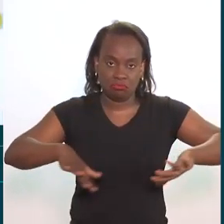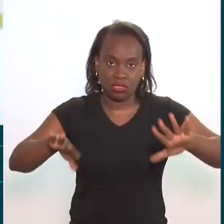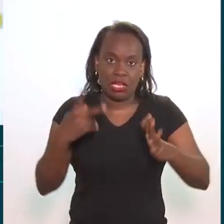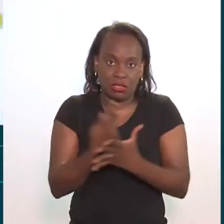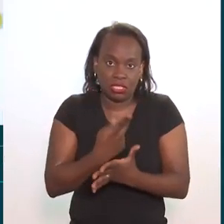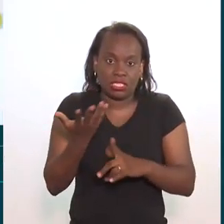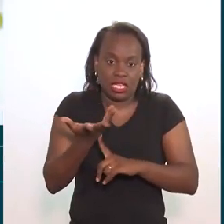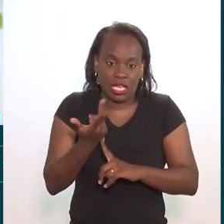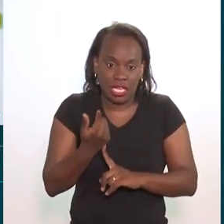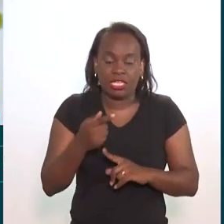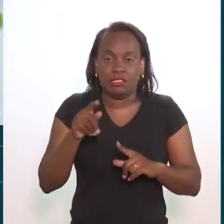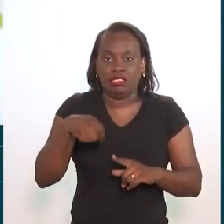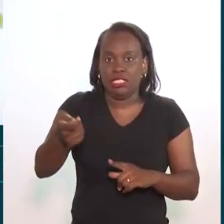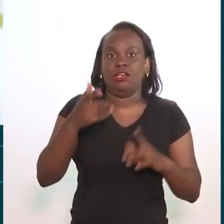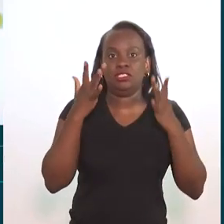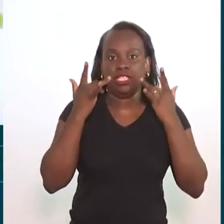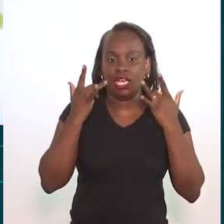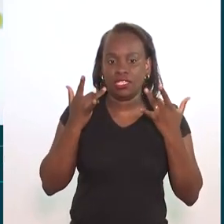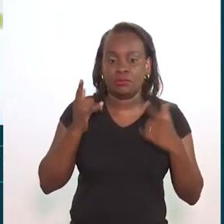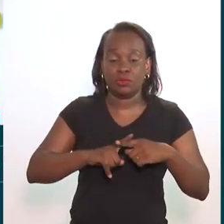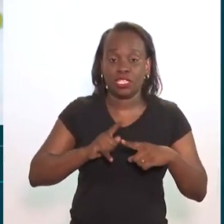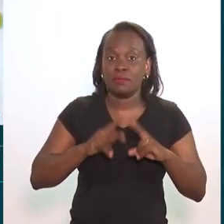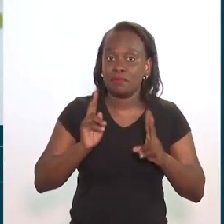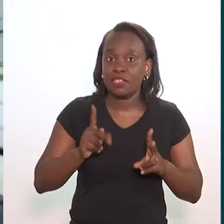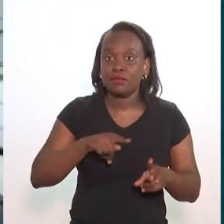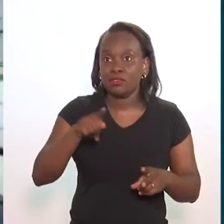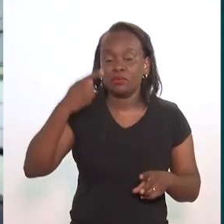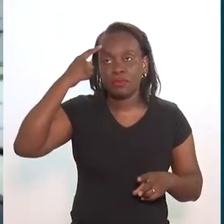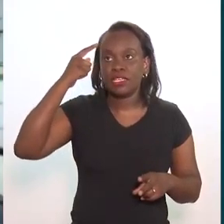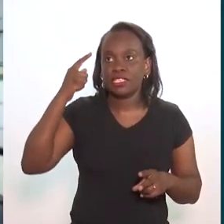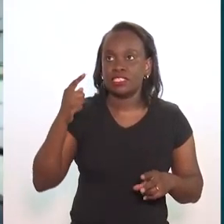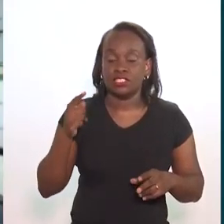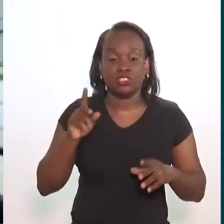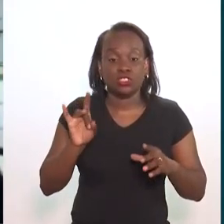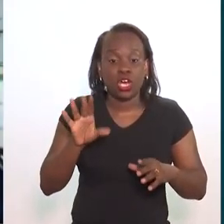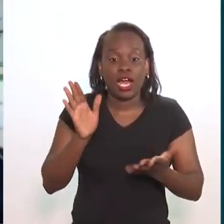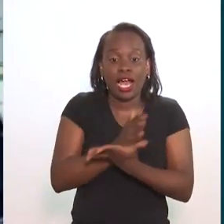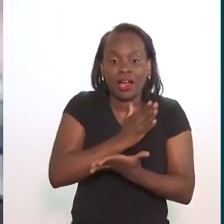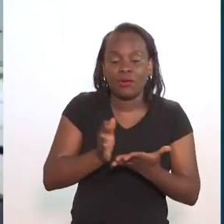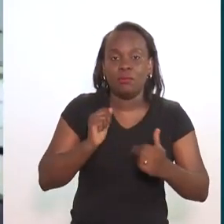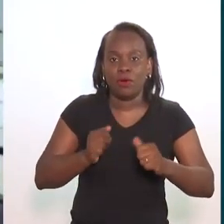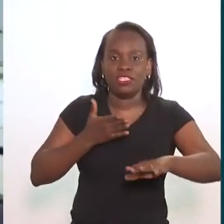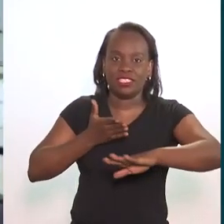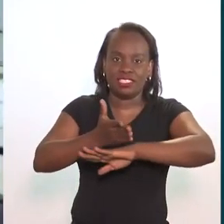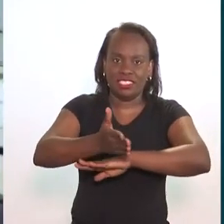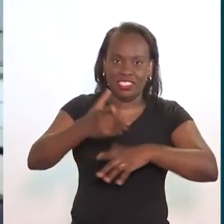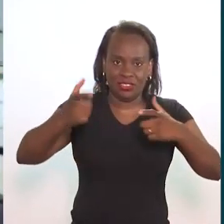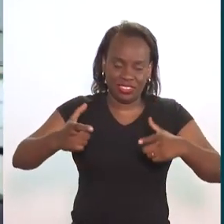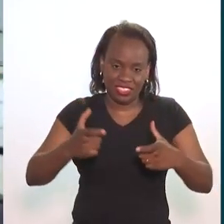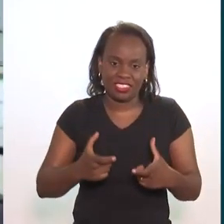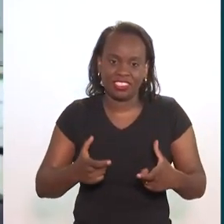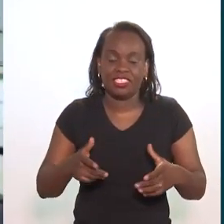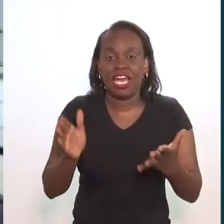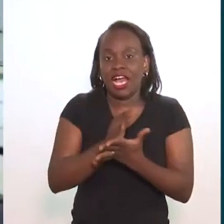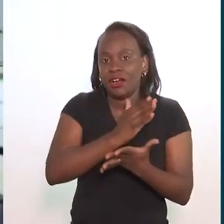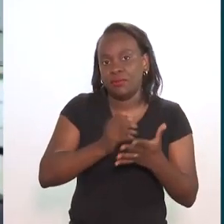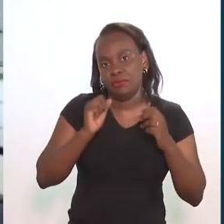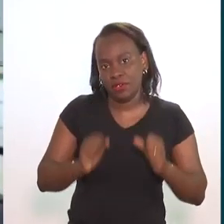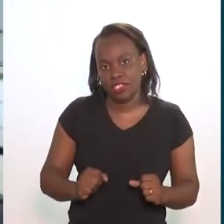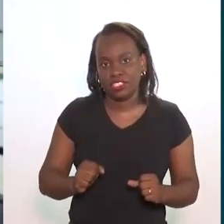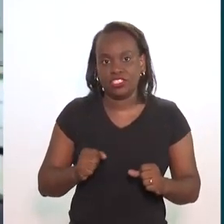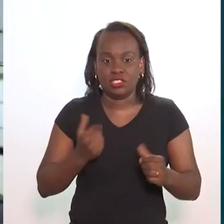onde acontece a arte de teatro, né? Porque é muito mesmo essa ideia de que só alguns podem acessar aquele espaço,